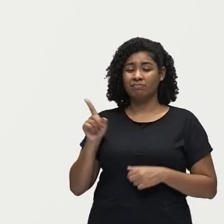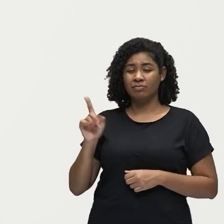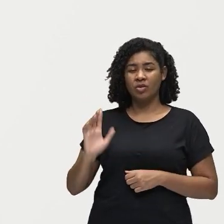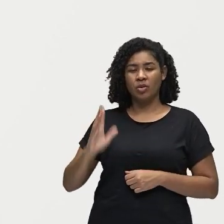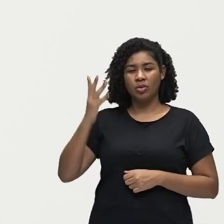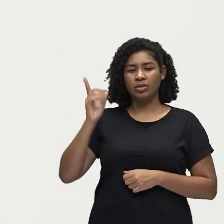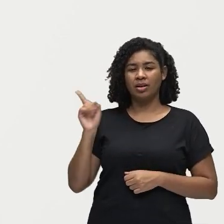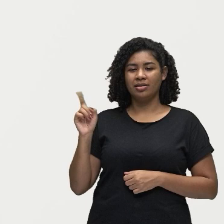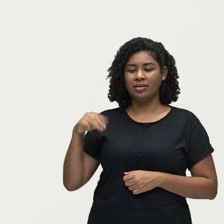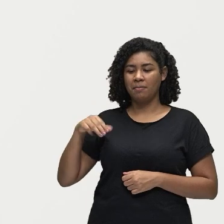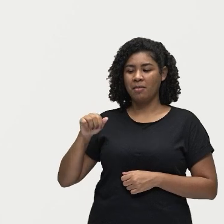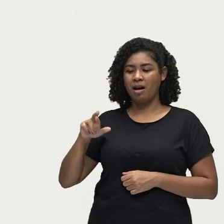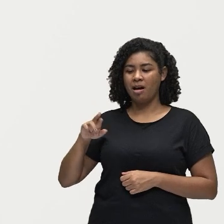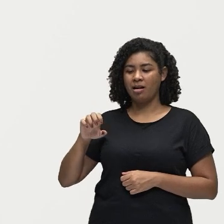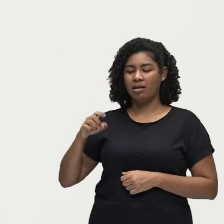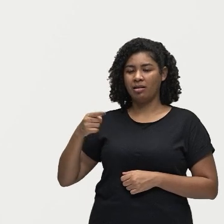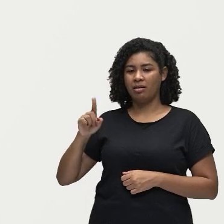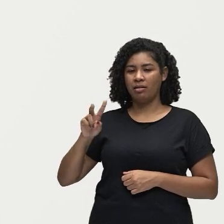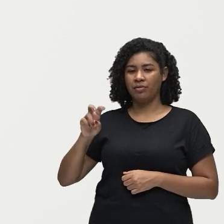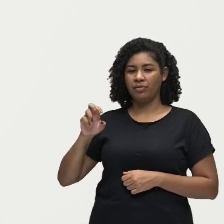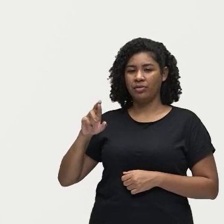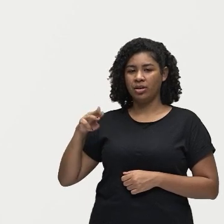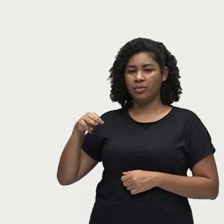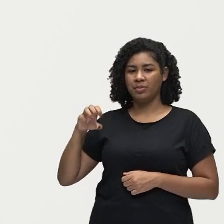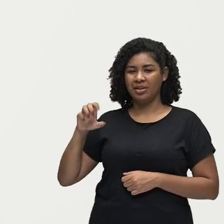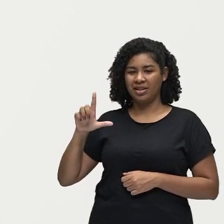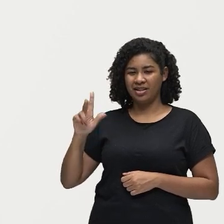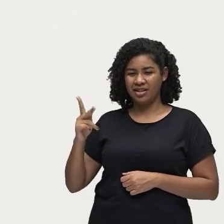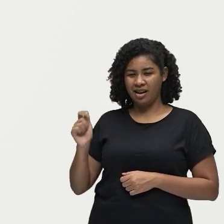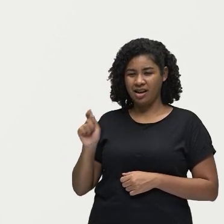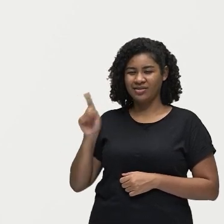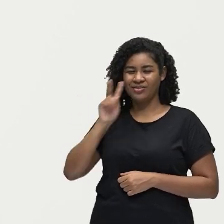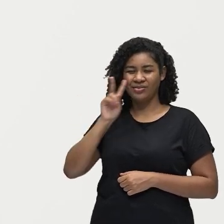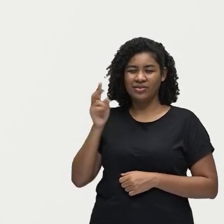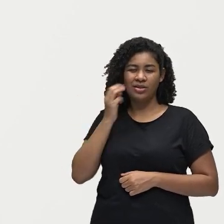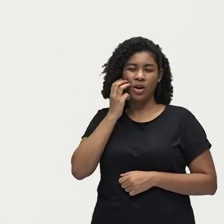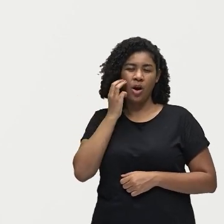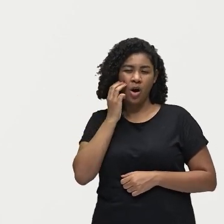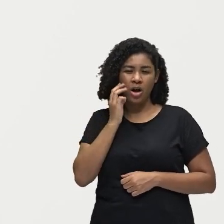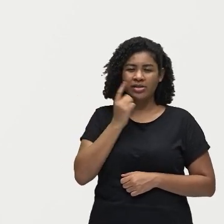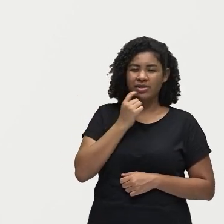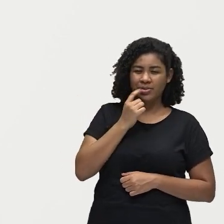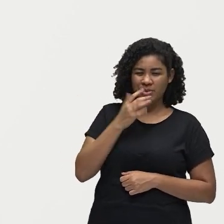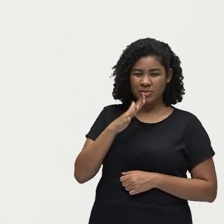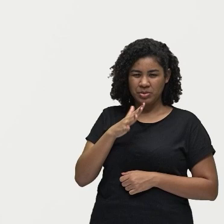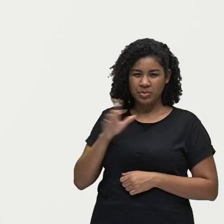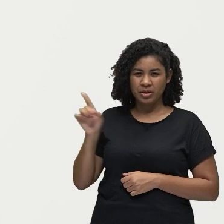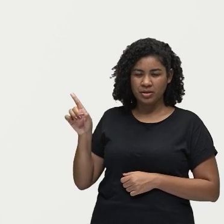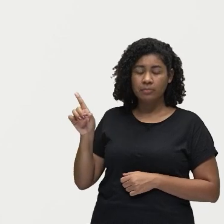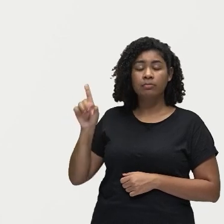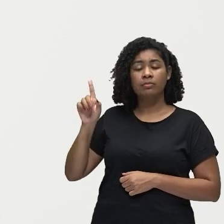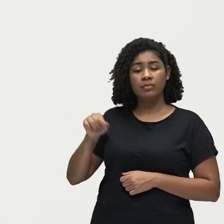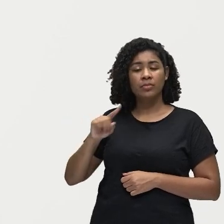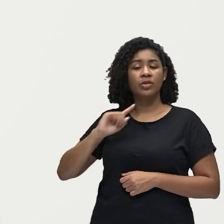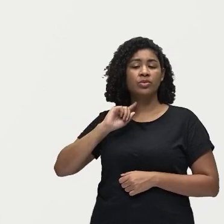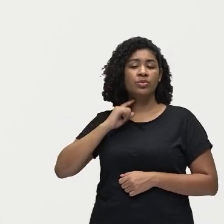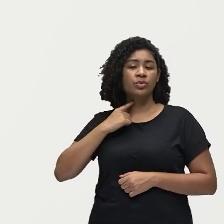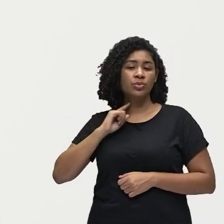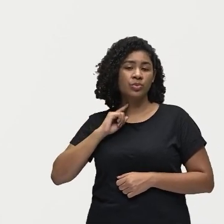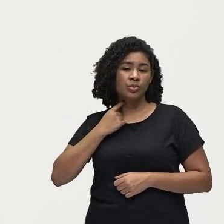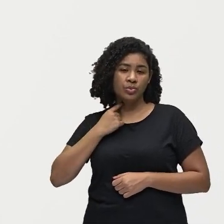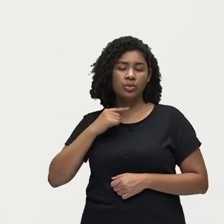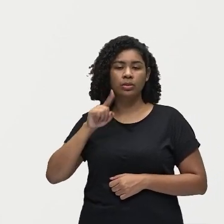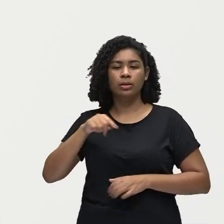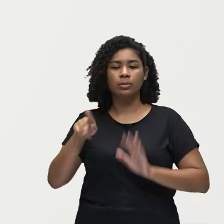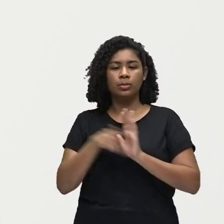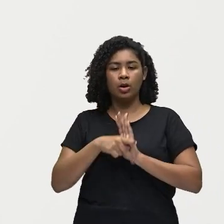de maré vermelha. Tudo que você vê aí meio rosado, meio avermelhado, são toxinas